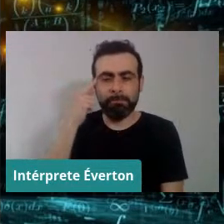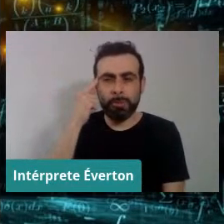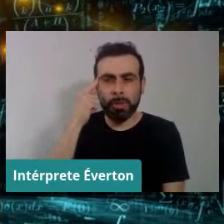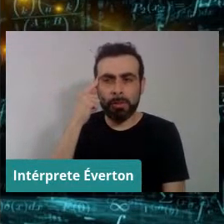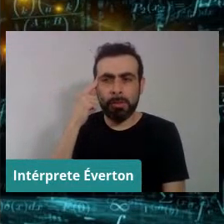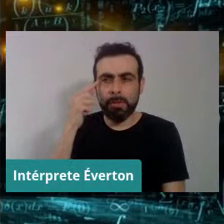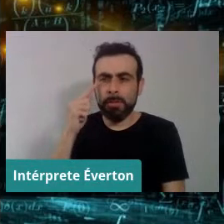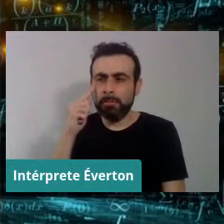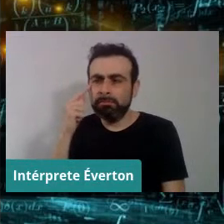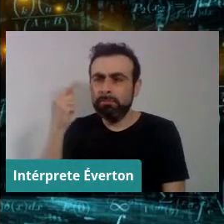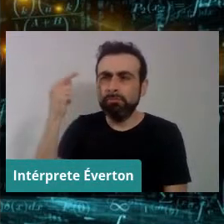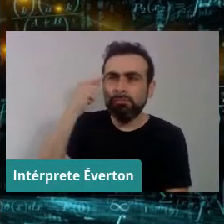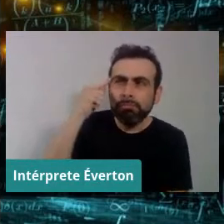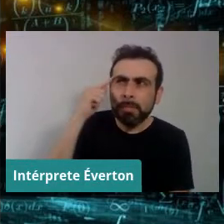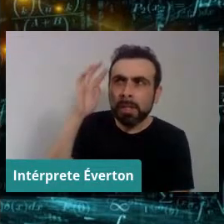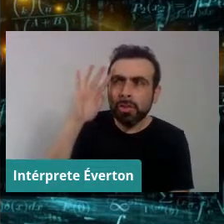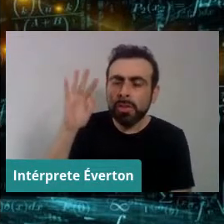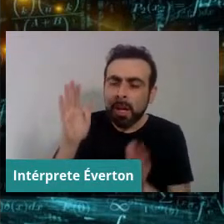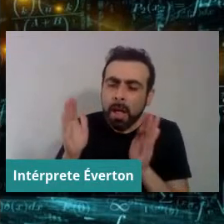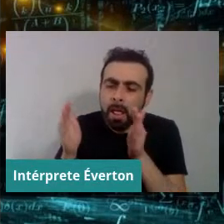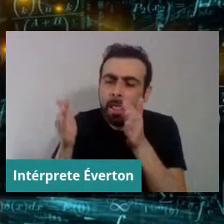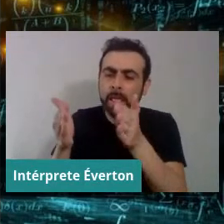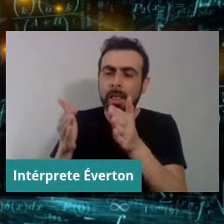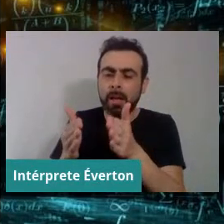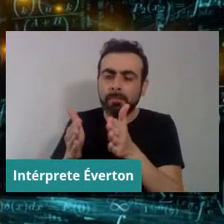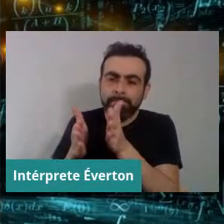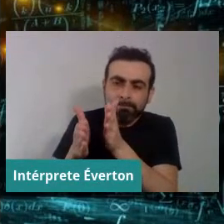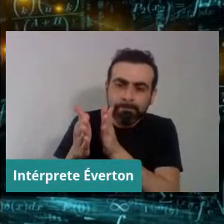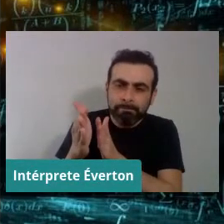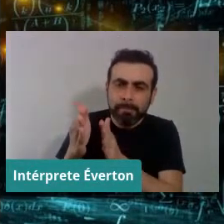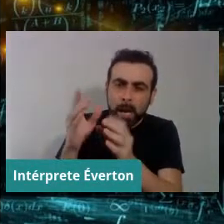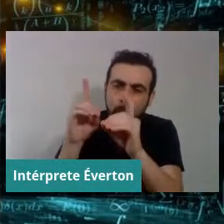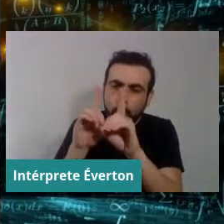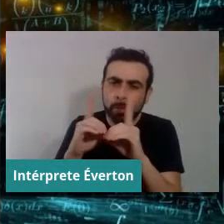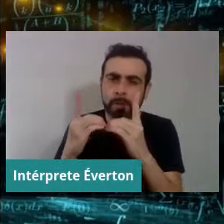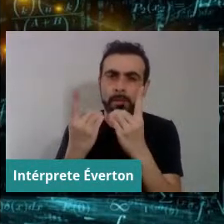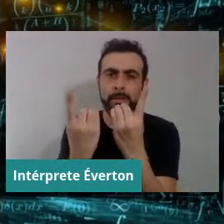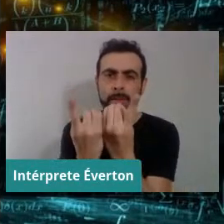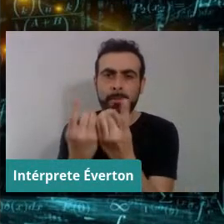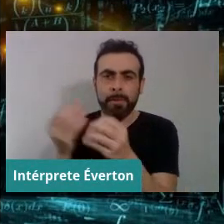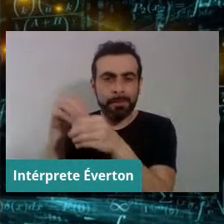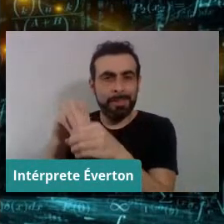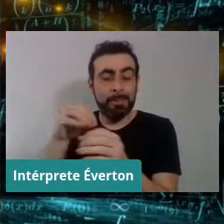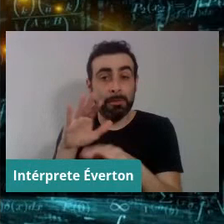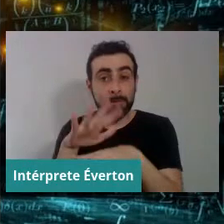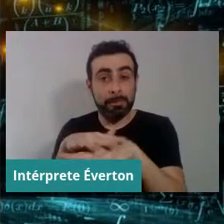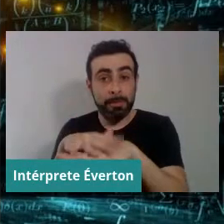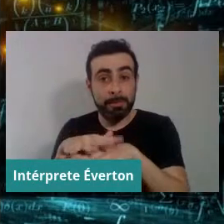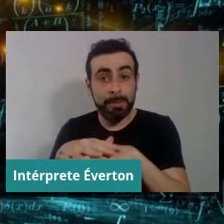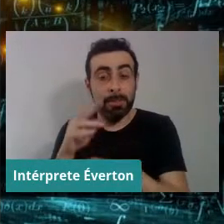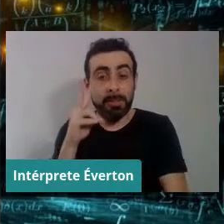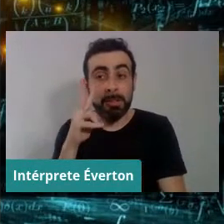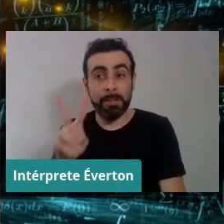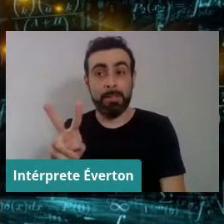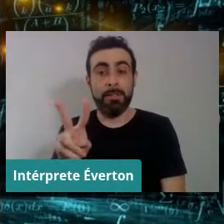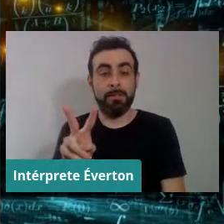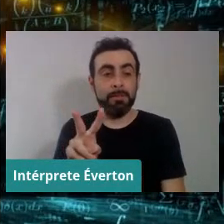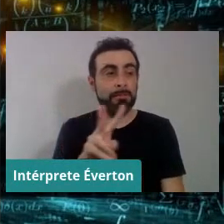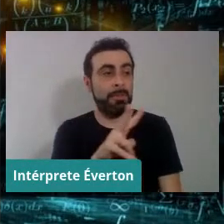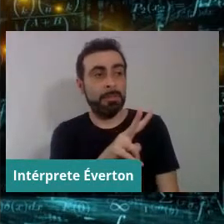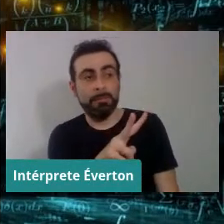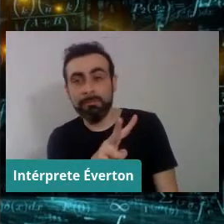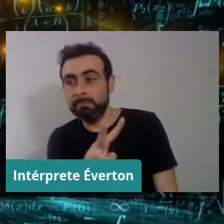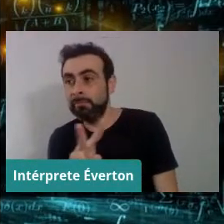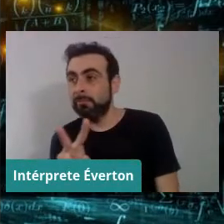de matemática. E lá no departamento de matemática, nós vamos olhar para diversas